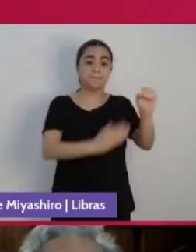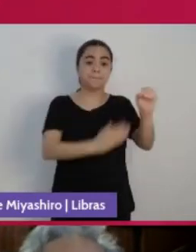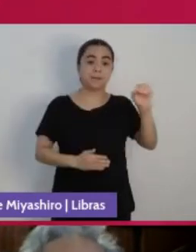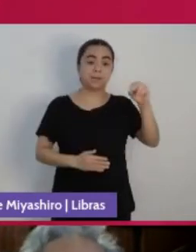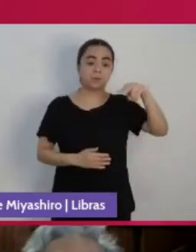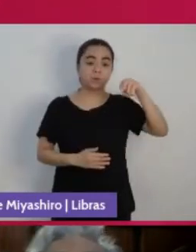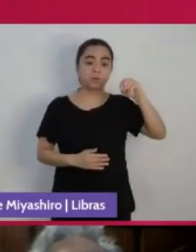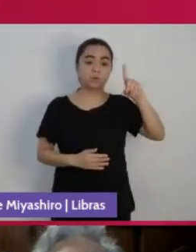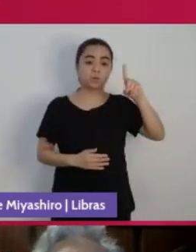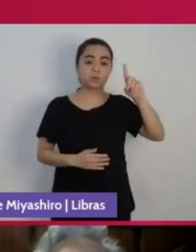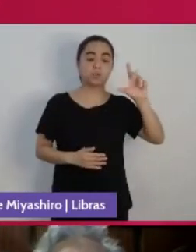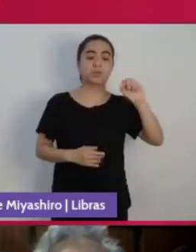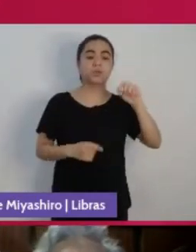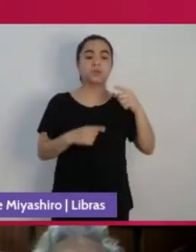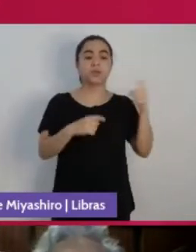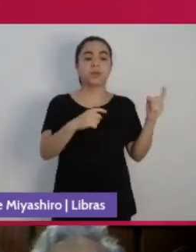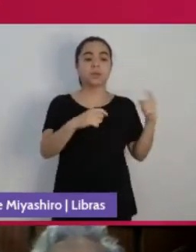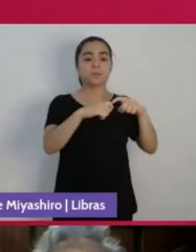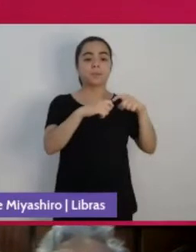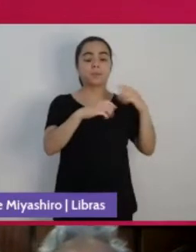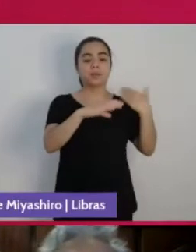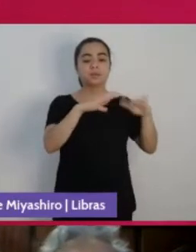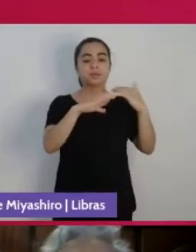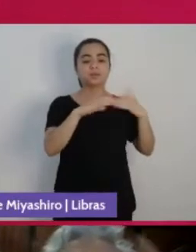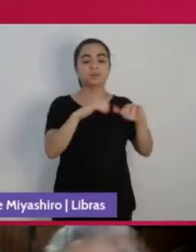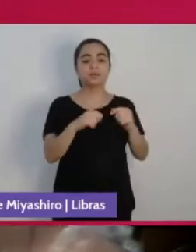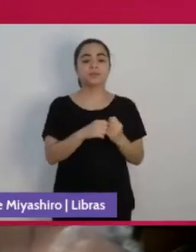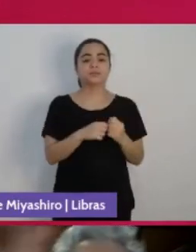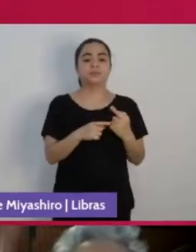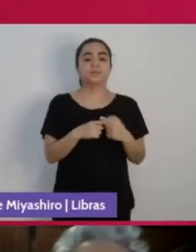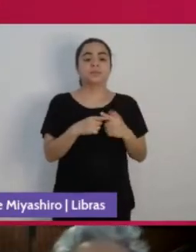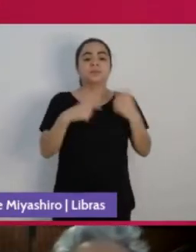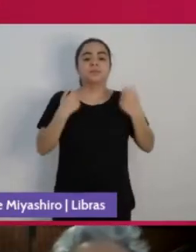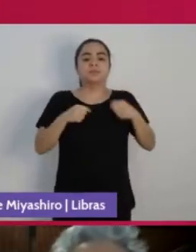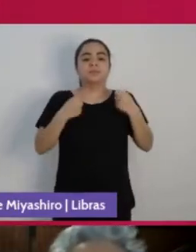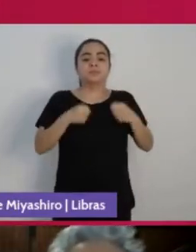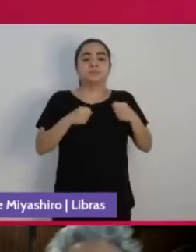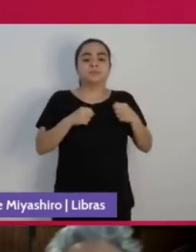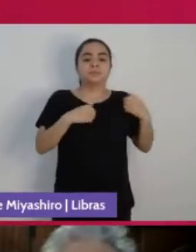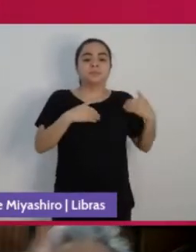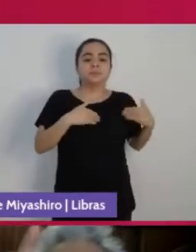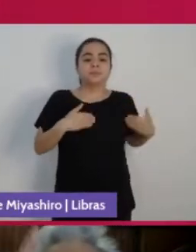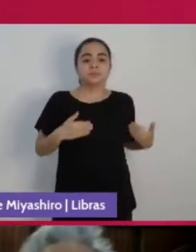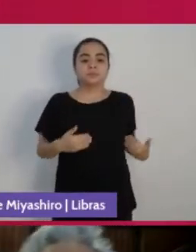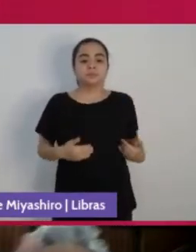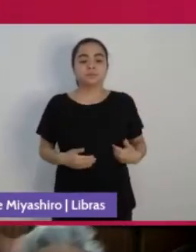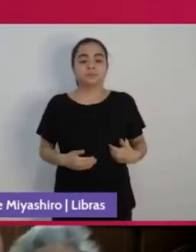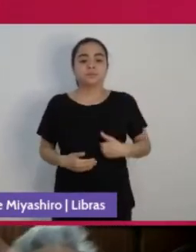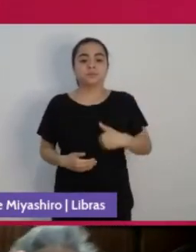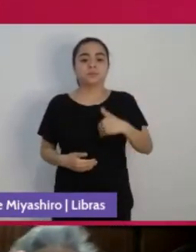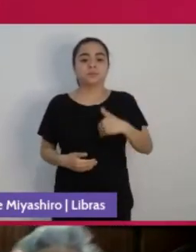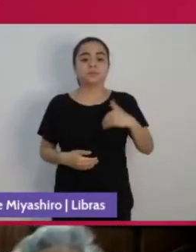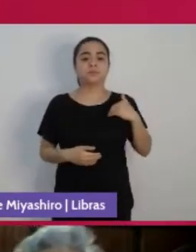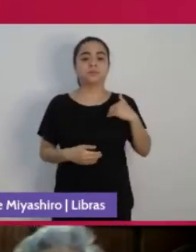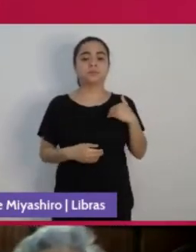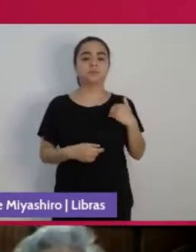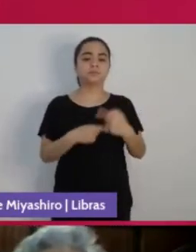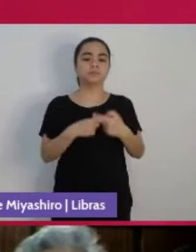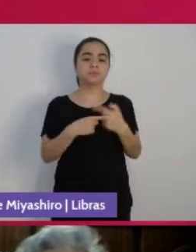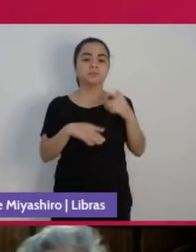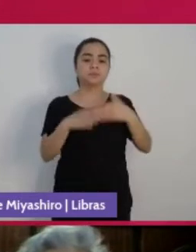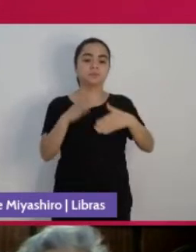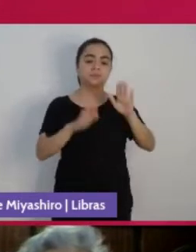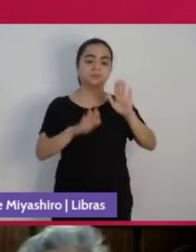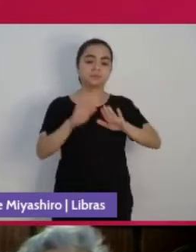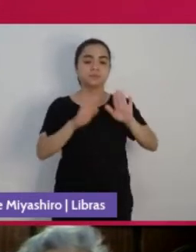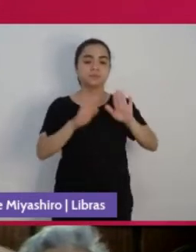Por quê? Eu tenho que olhar toda a borda do nódulo, porque eu brinco assim, às vezes de um lado ele tem cara